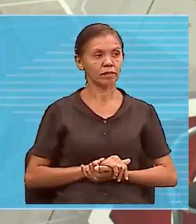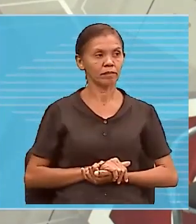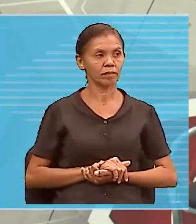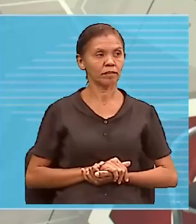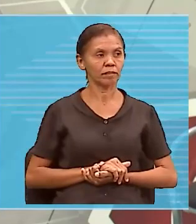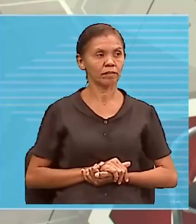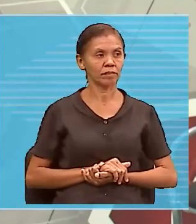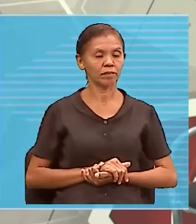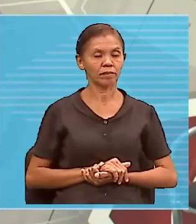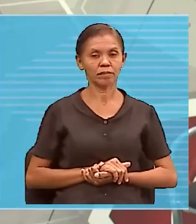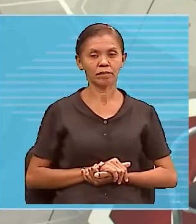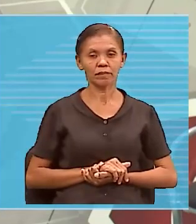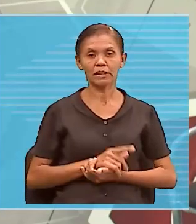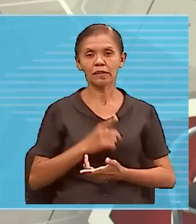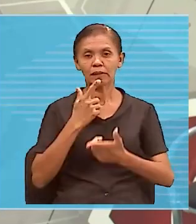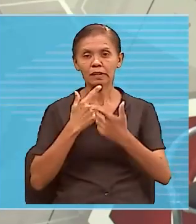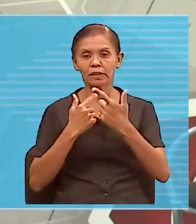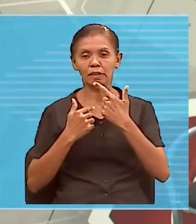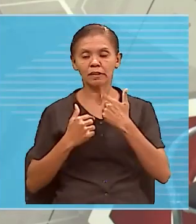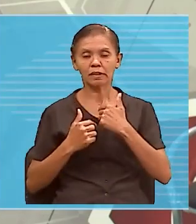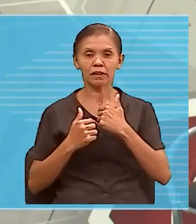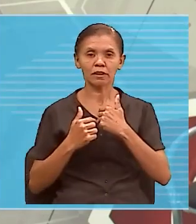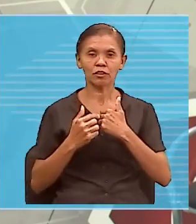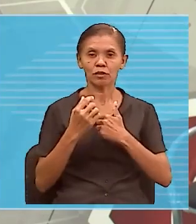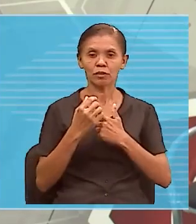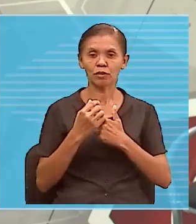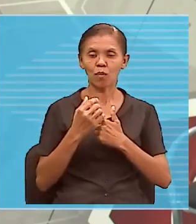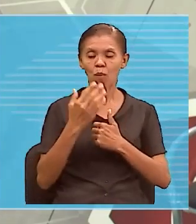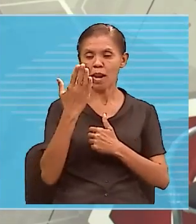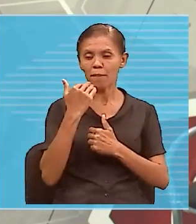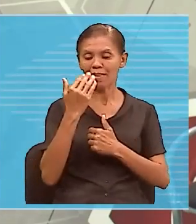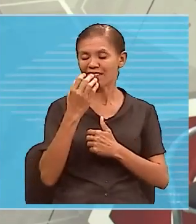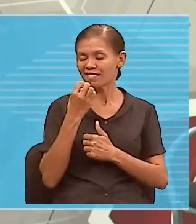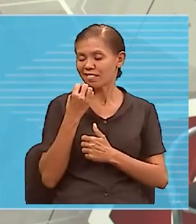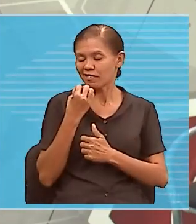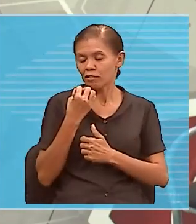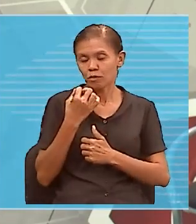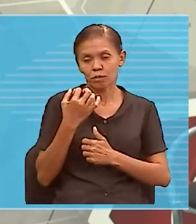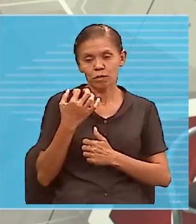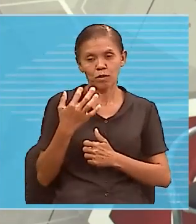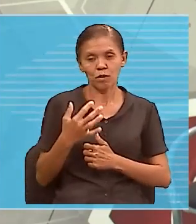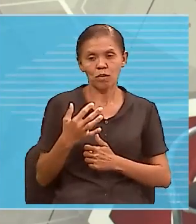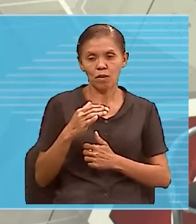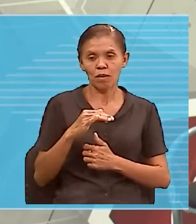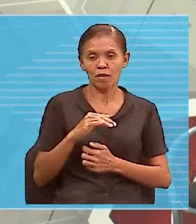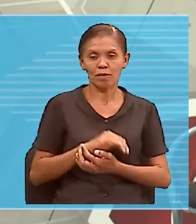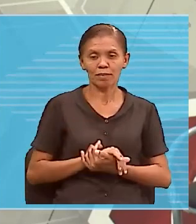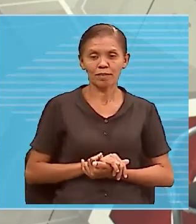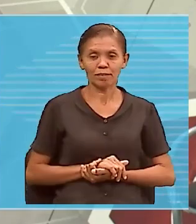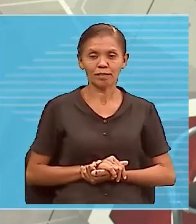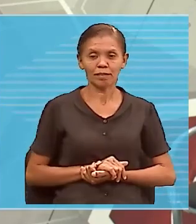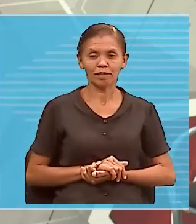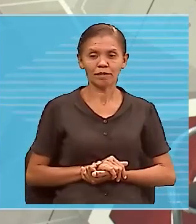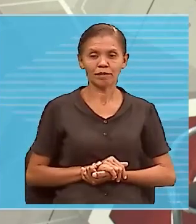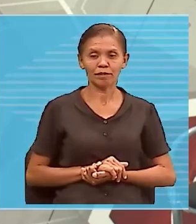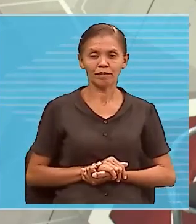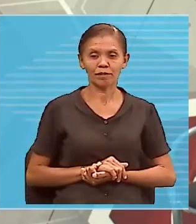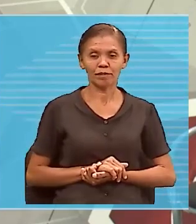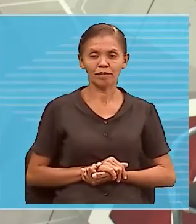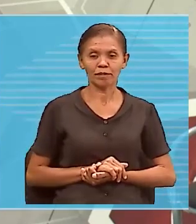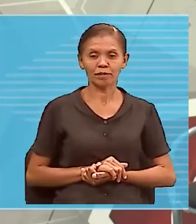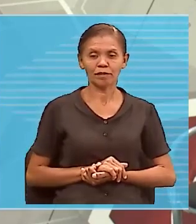bom almoço né ou eles falam bom aproveite não é bom apetite bom aproveite